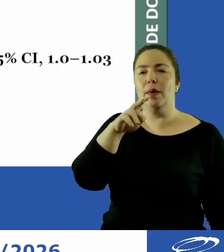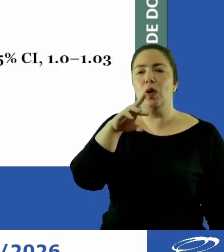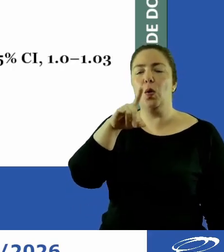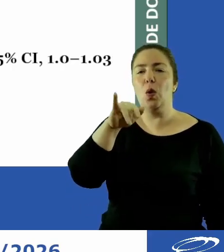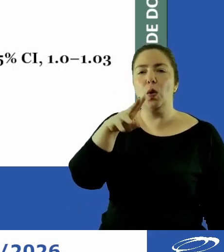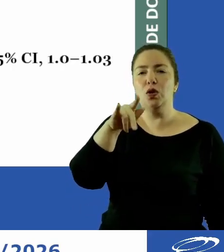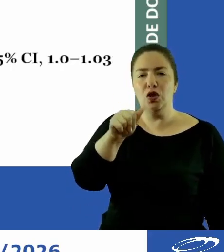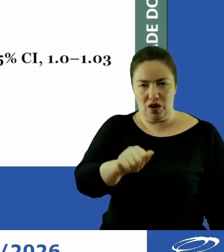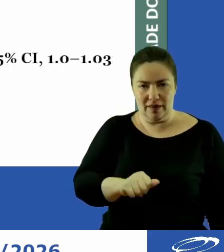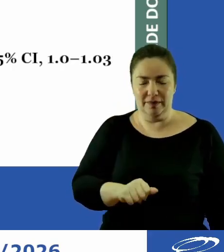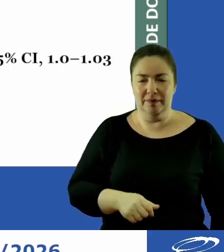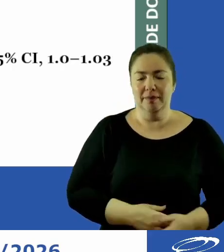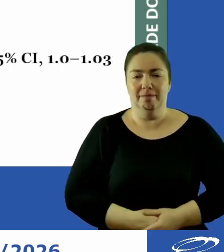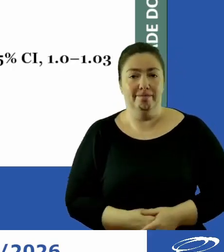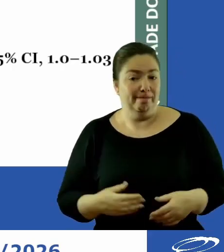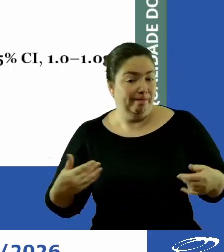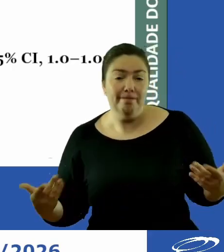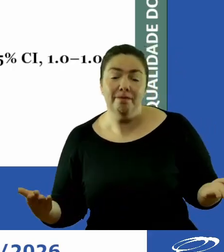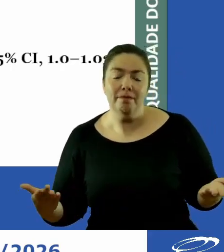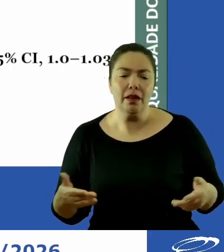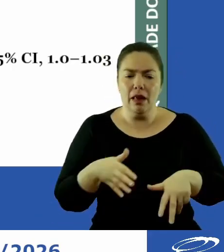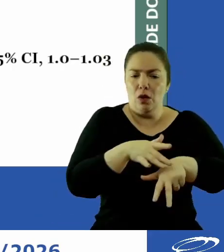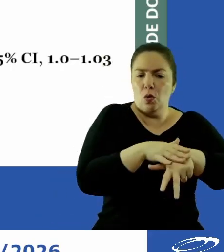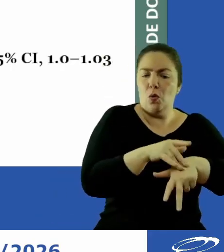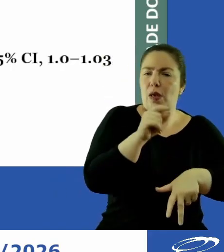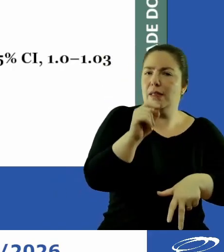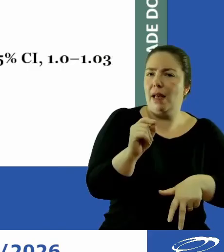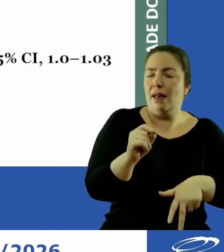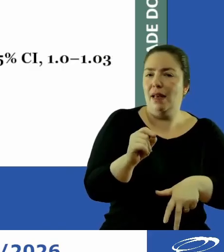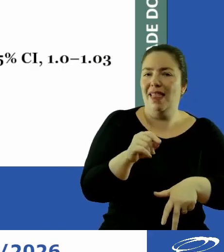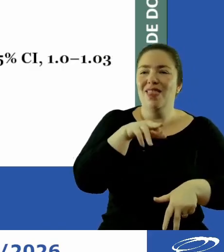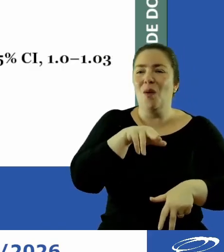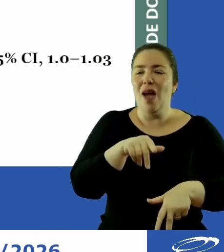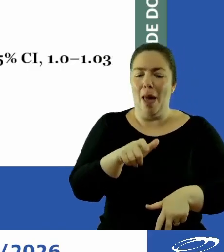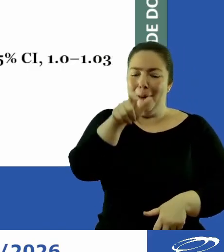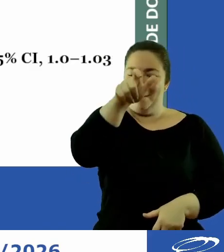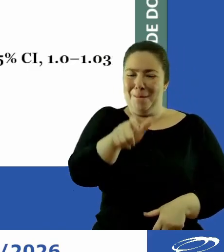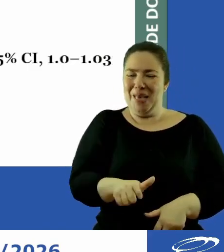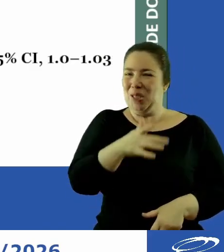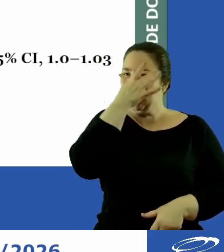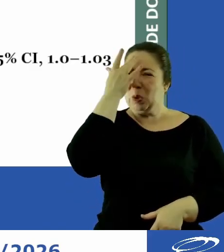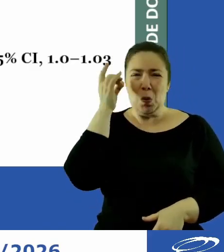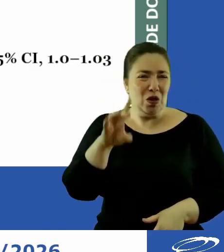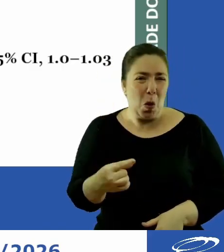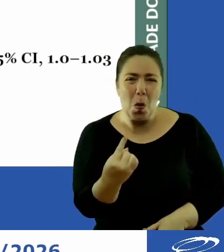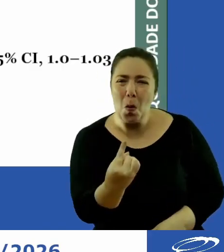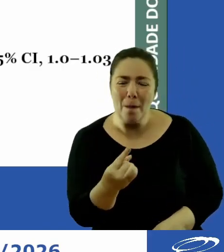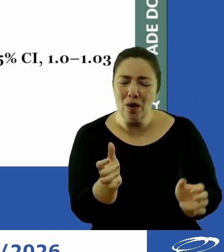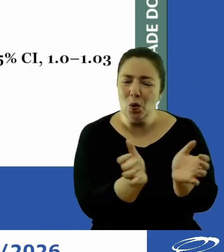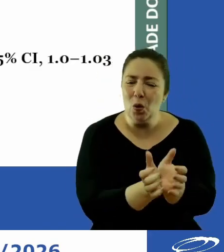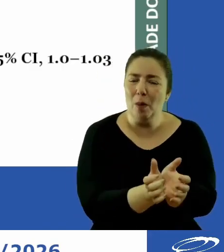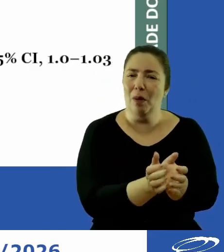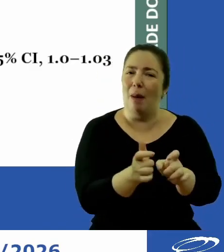e senhores, esta doença não é de uma pessoa, de uma especialidade médica somente. E a